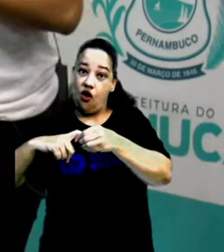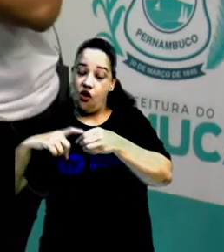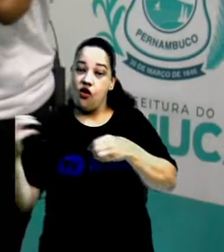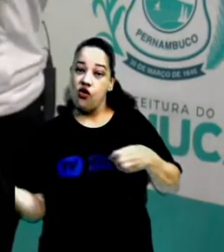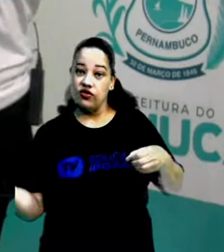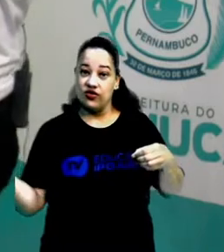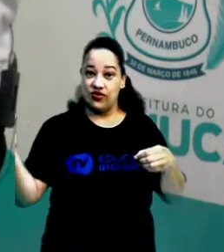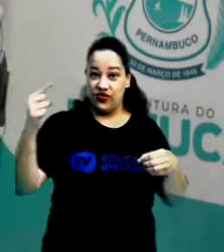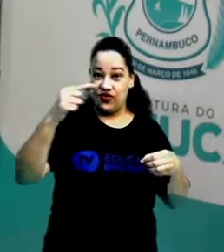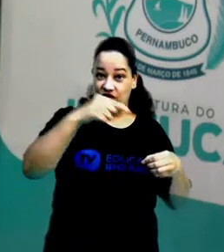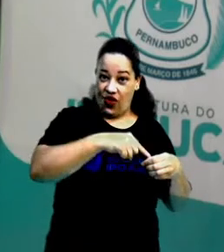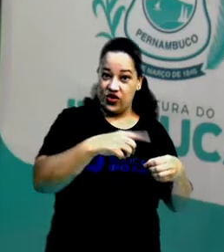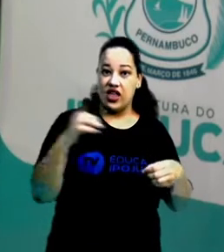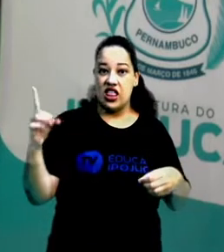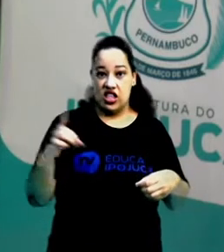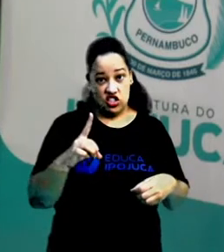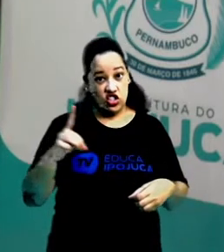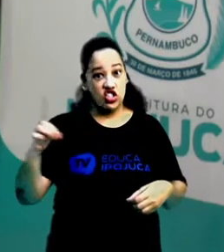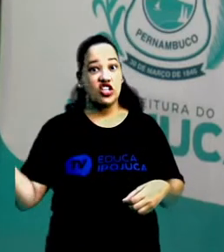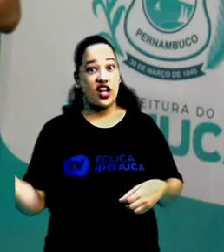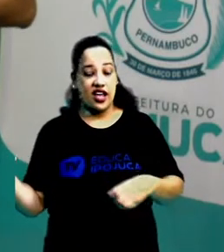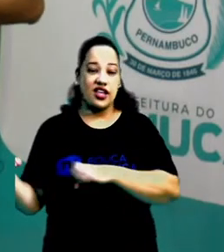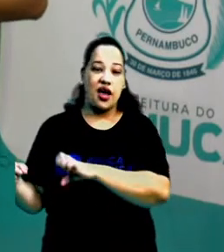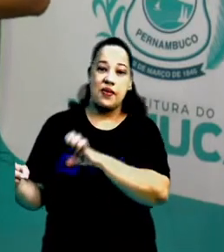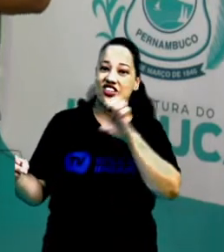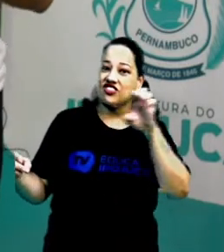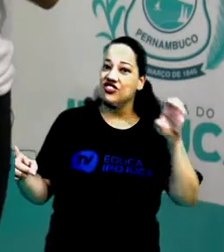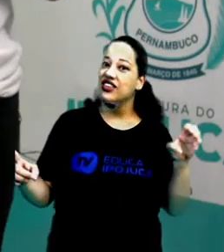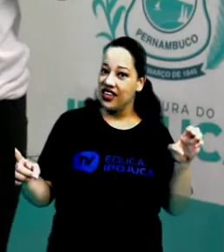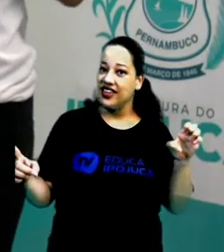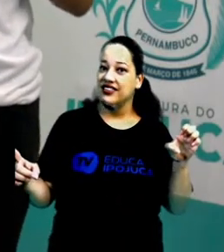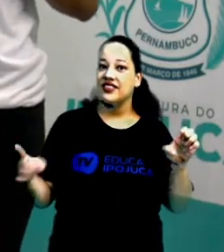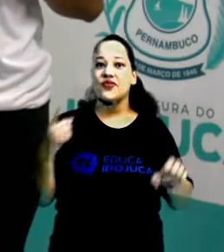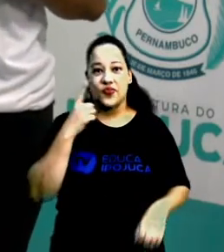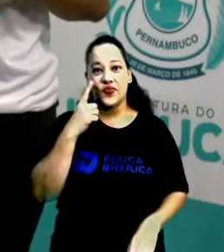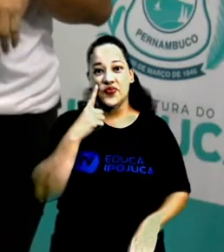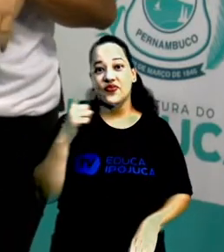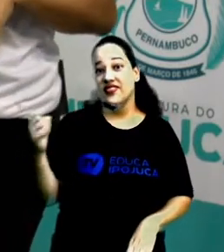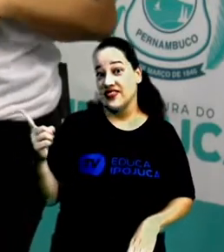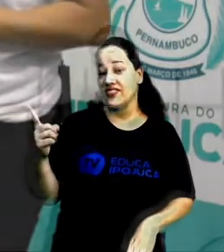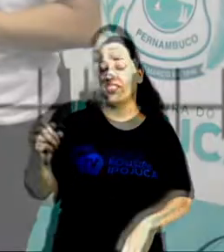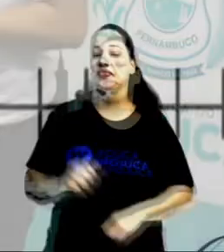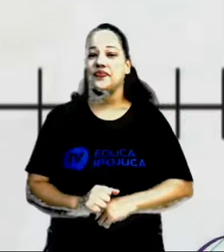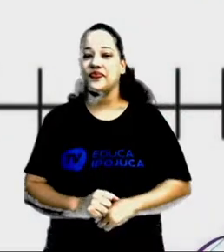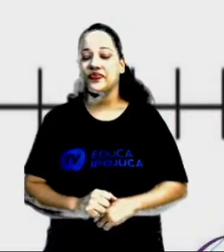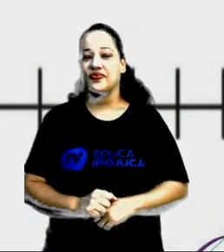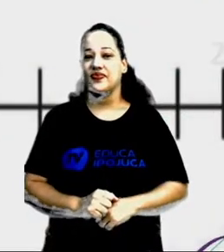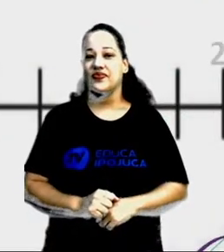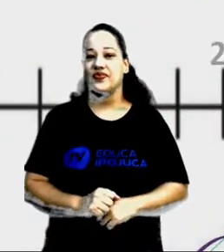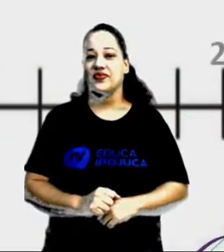é da direita para a esquerda. Vamos lá contar?